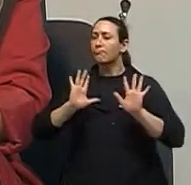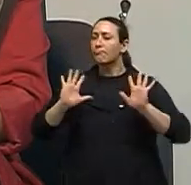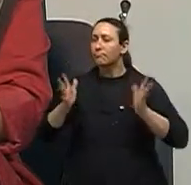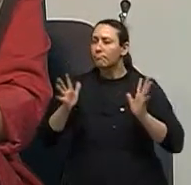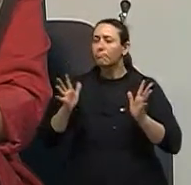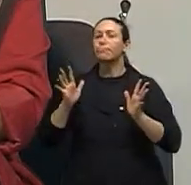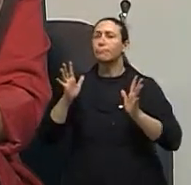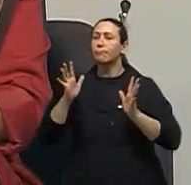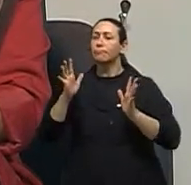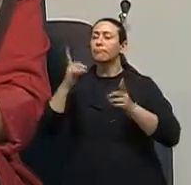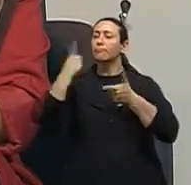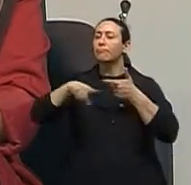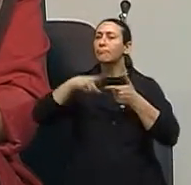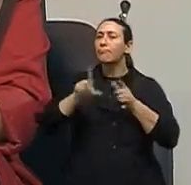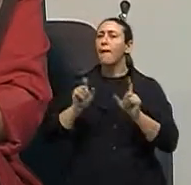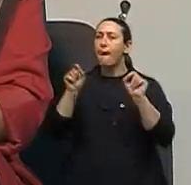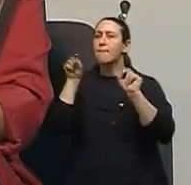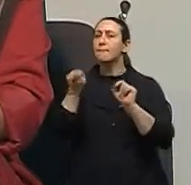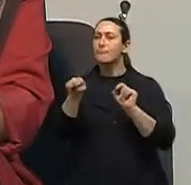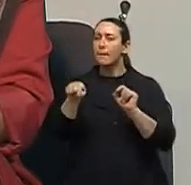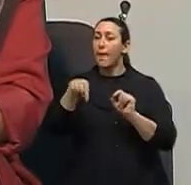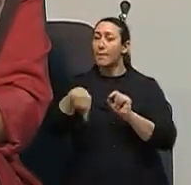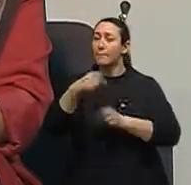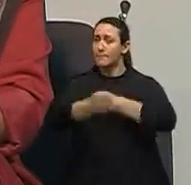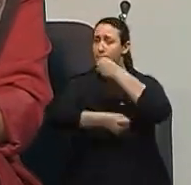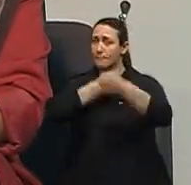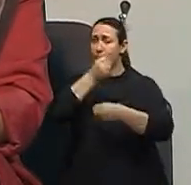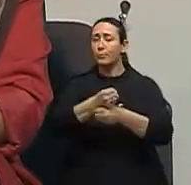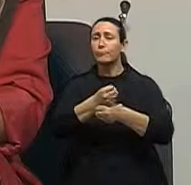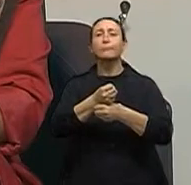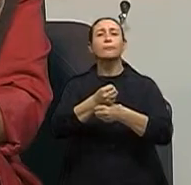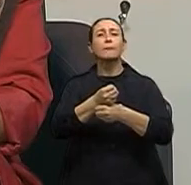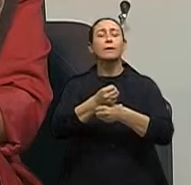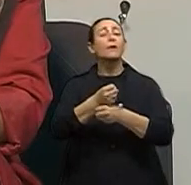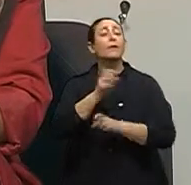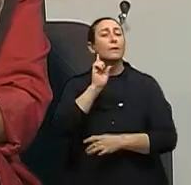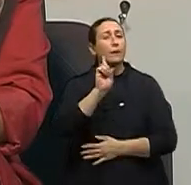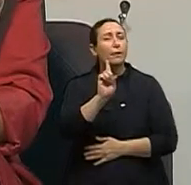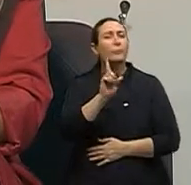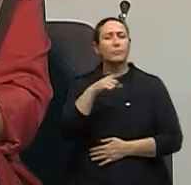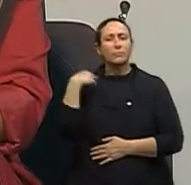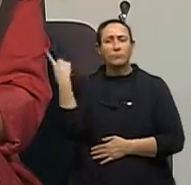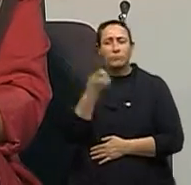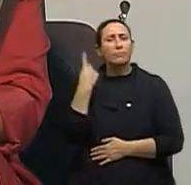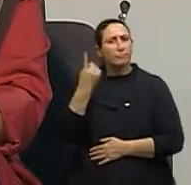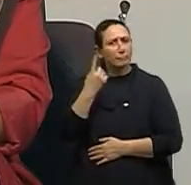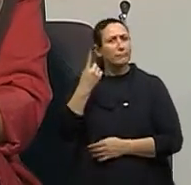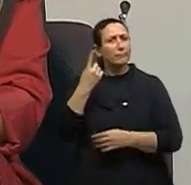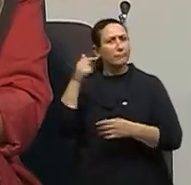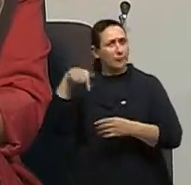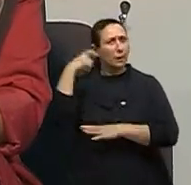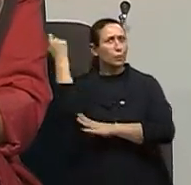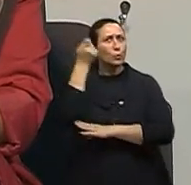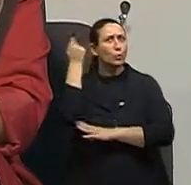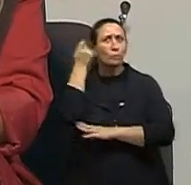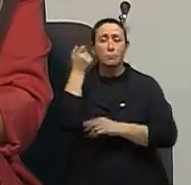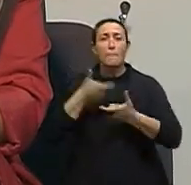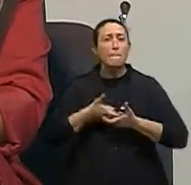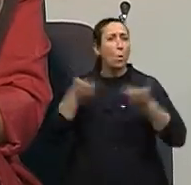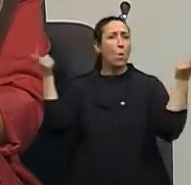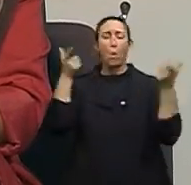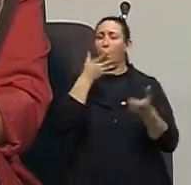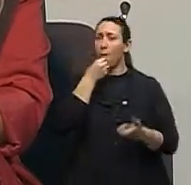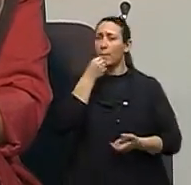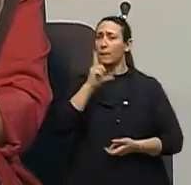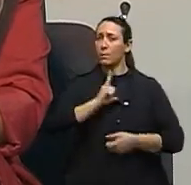2014 aqui no Rio Grande do Sul é uma neoplasia considerada preocupante Pois é a que mais acomete homens